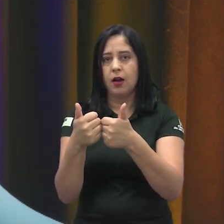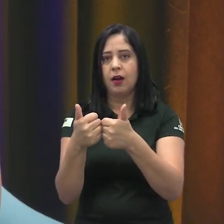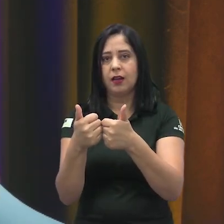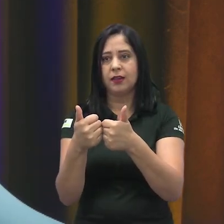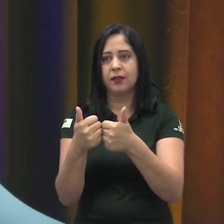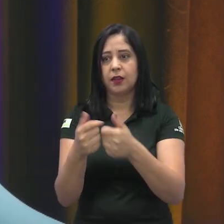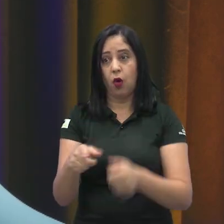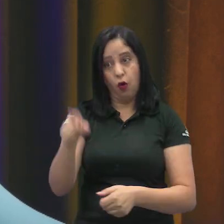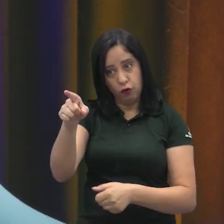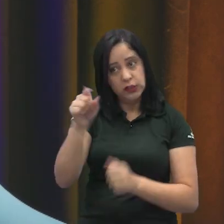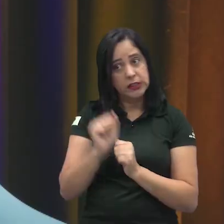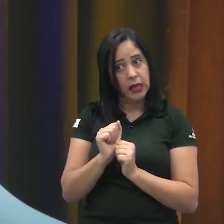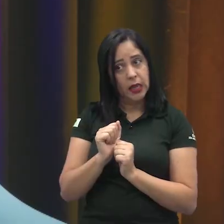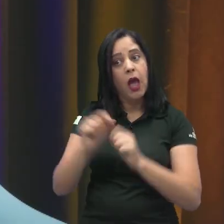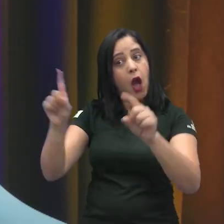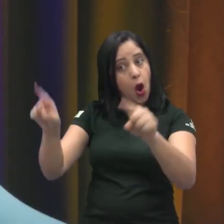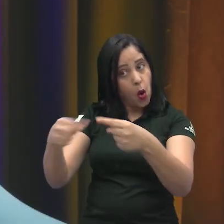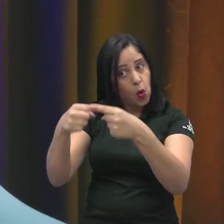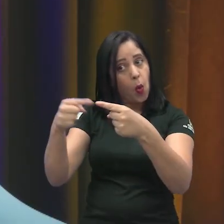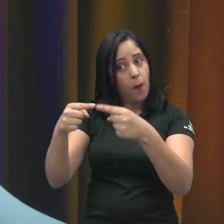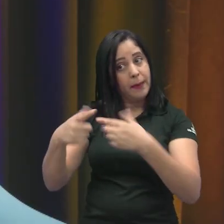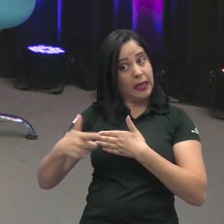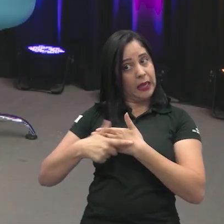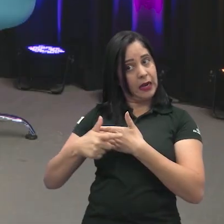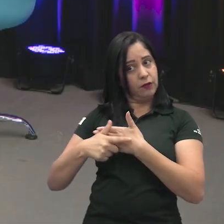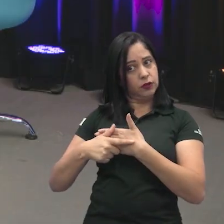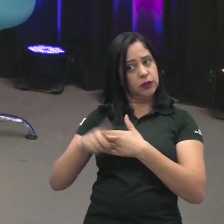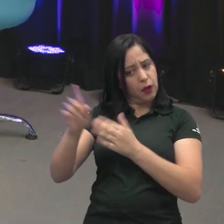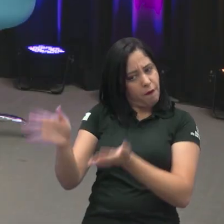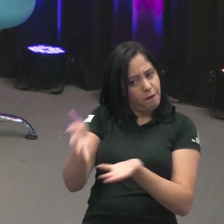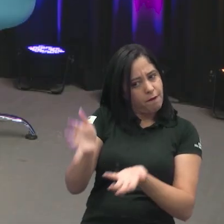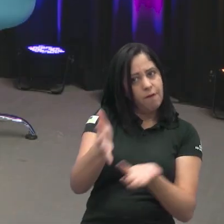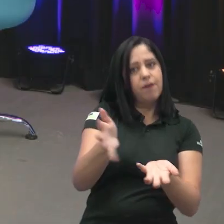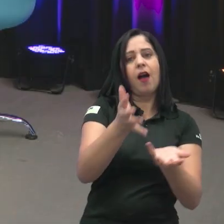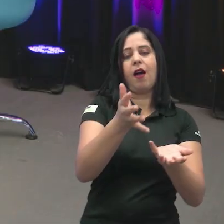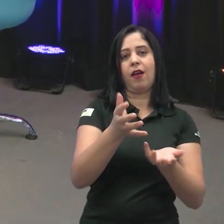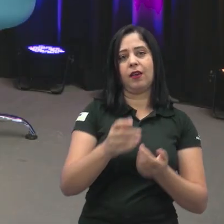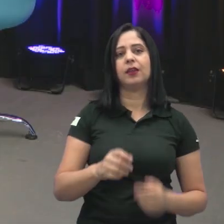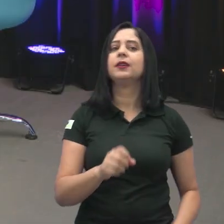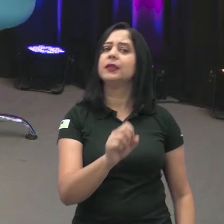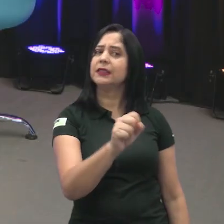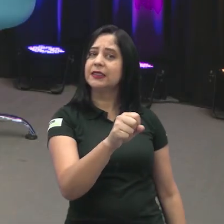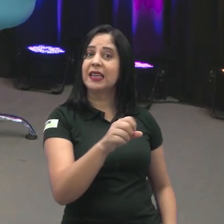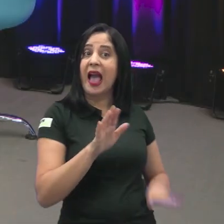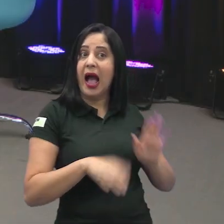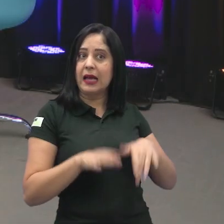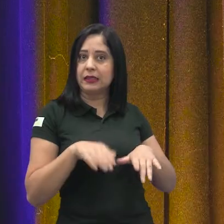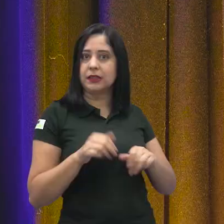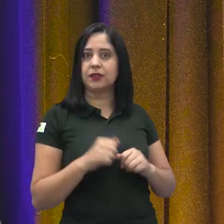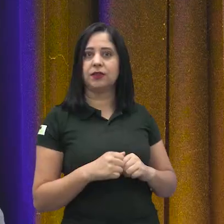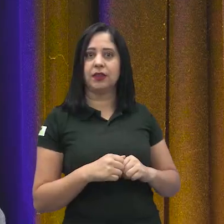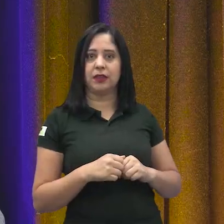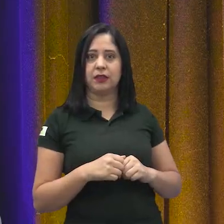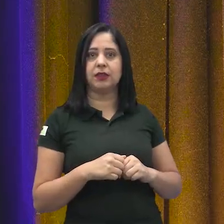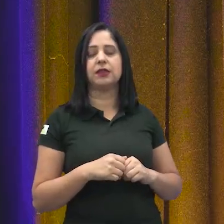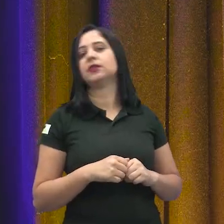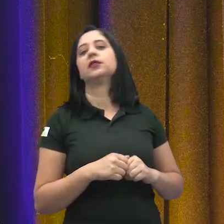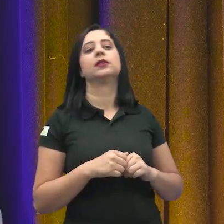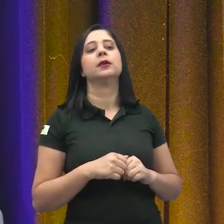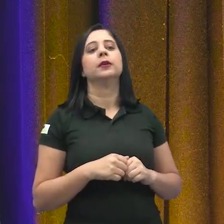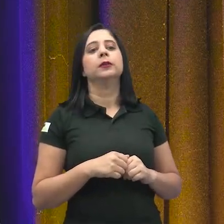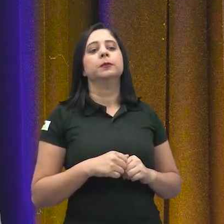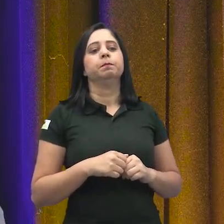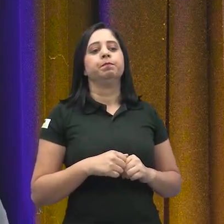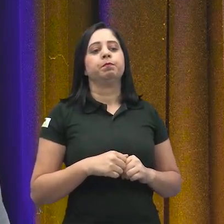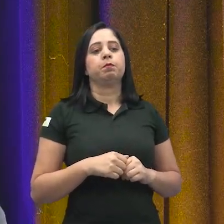porque nessa função você vai desenvolver melhor que eu. Exato. É nesse momento que a gente solta a nossa vaidade. Muitas vezes você tem líderes que você confia muito, aquela